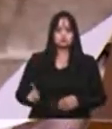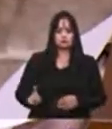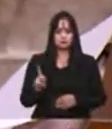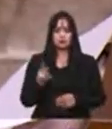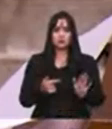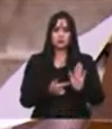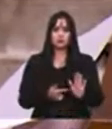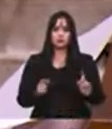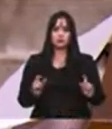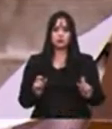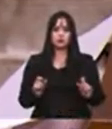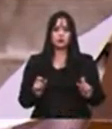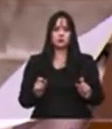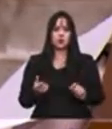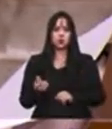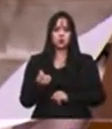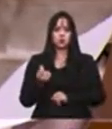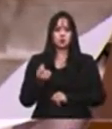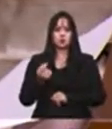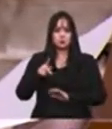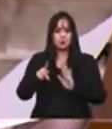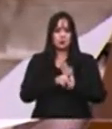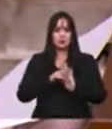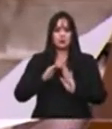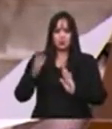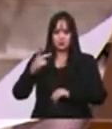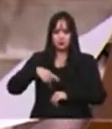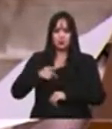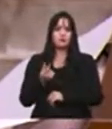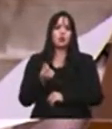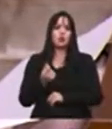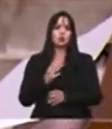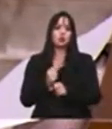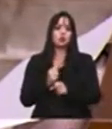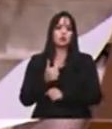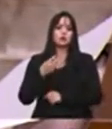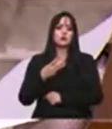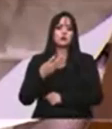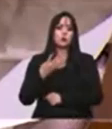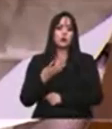sequência, foi demonstrado o custeio de gastos pessoais internacionais, no valor total de R$